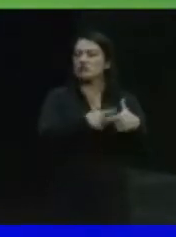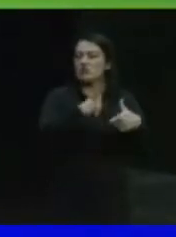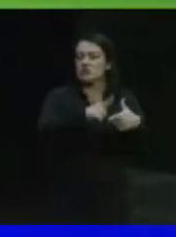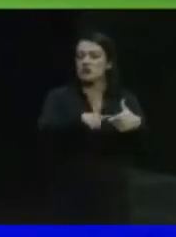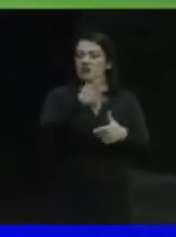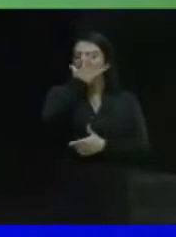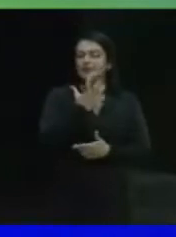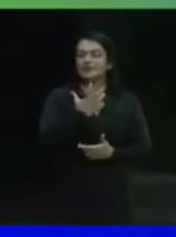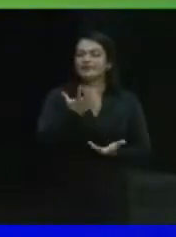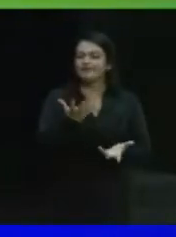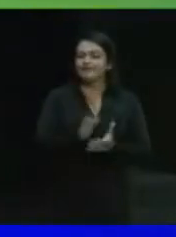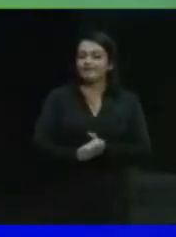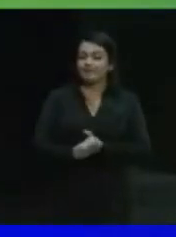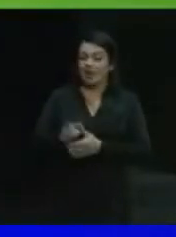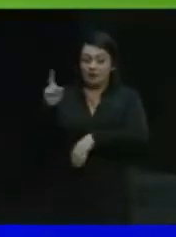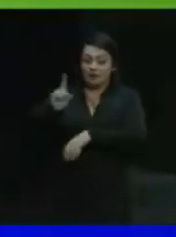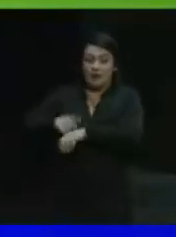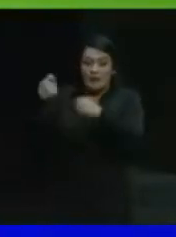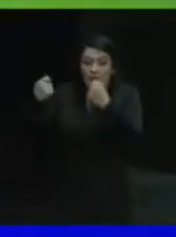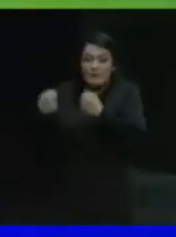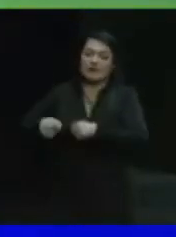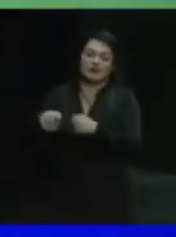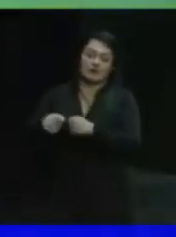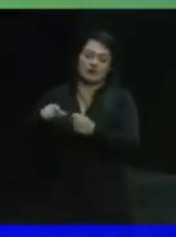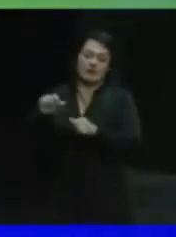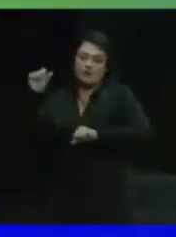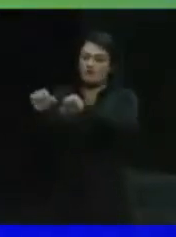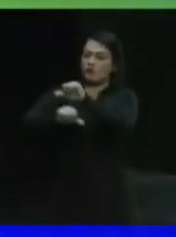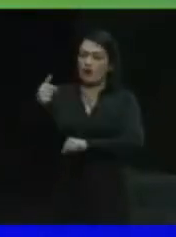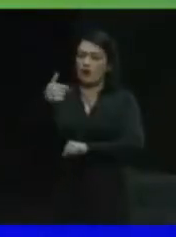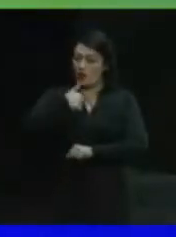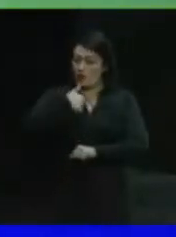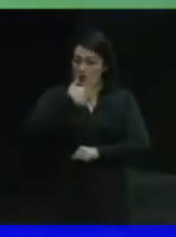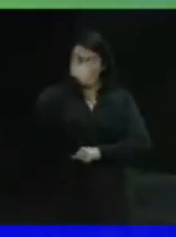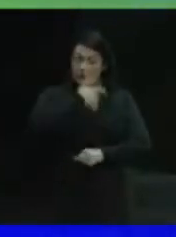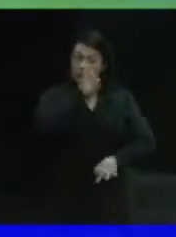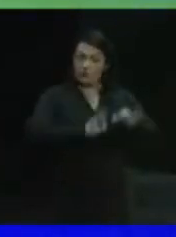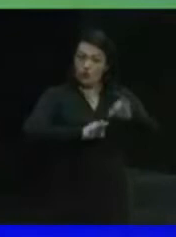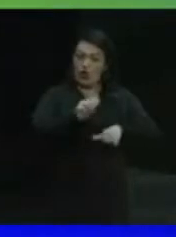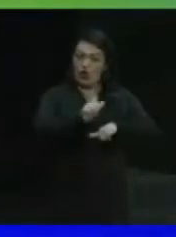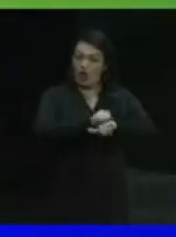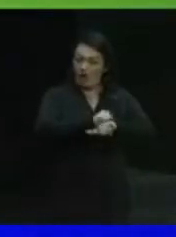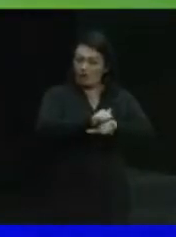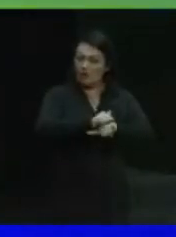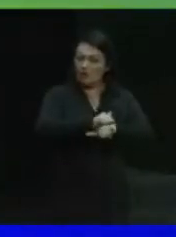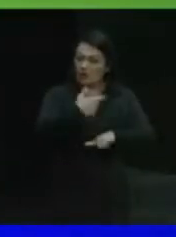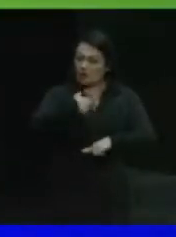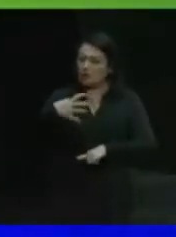Era um momento que exigia mudança. Eu, como juiz da Lava Jato, me sentia no dever de